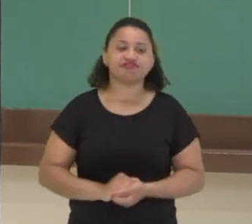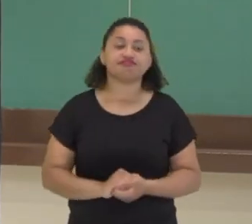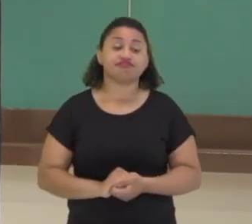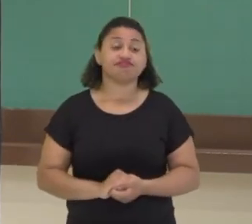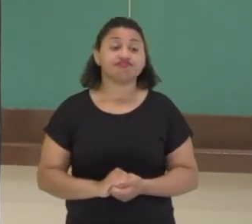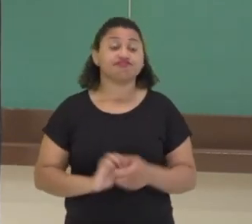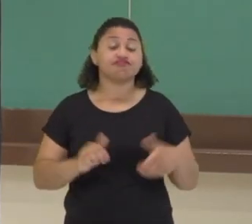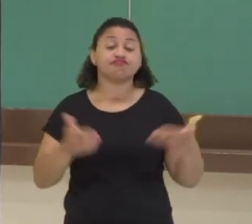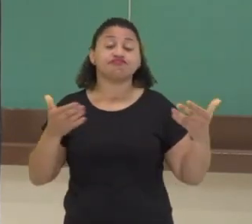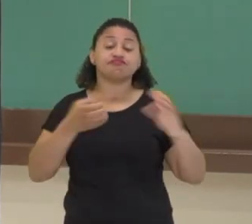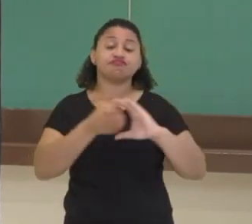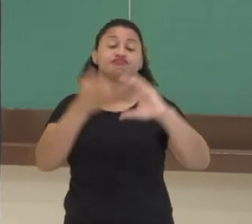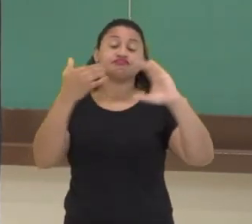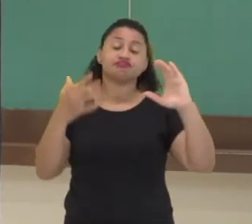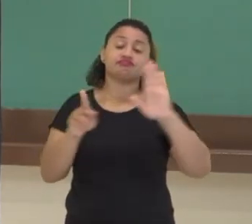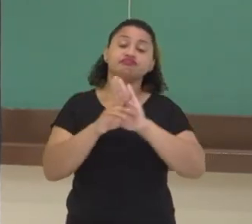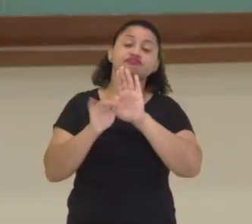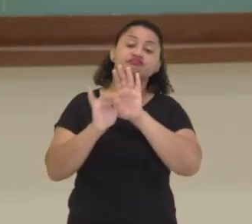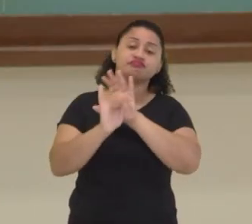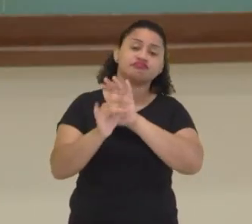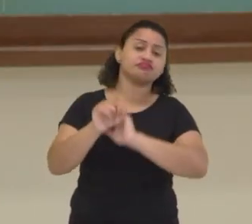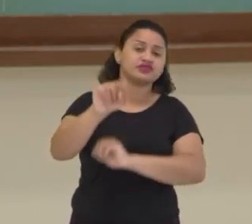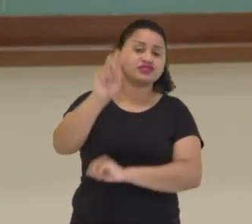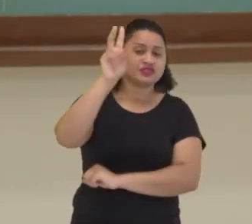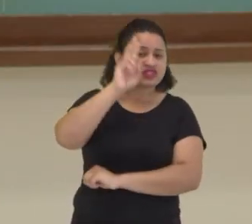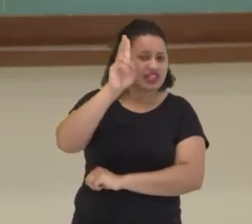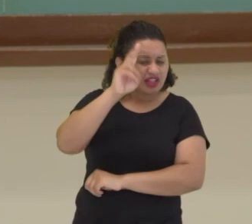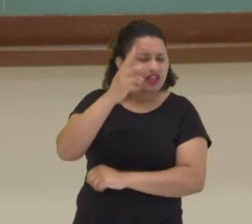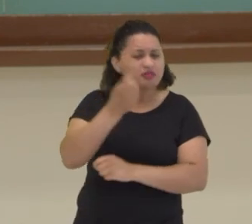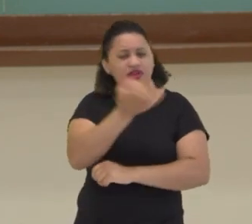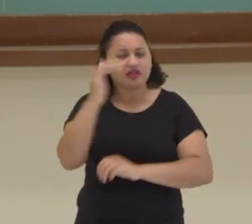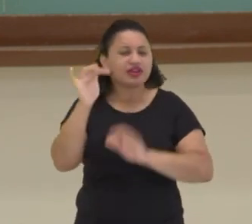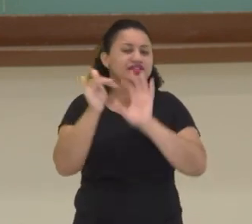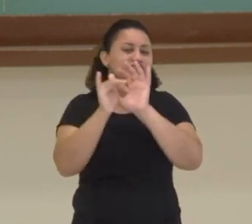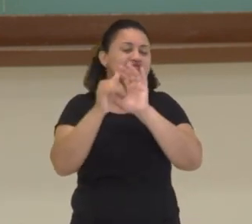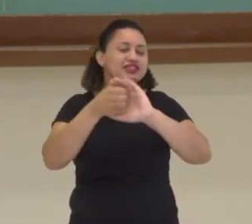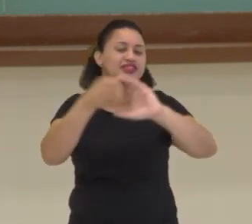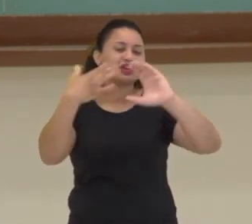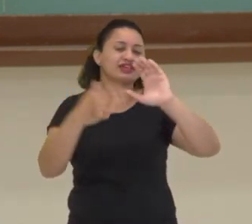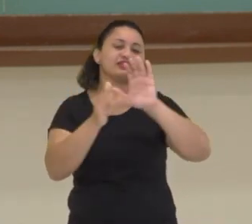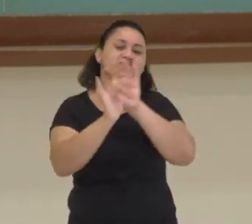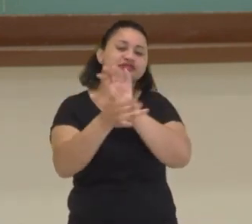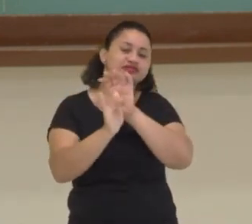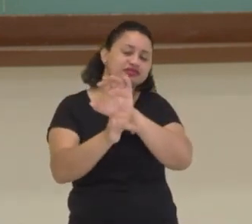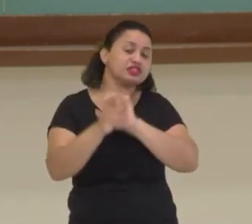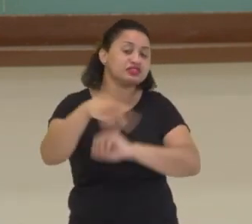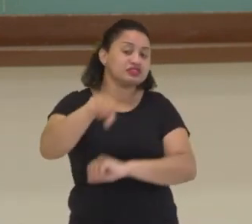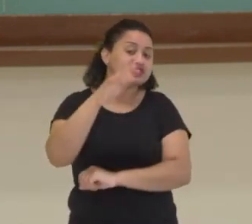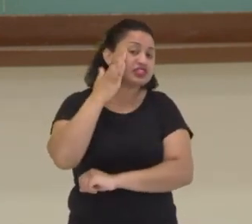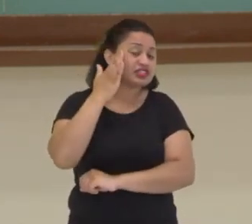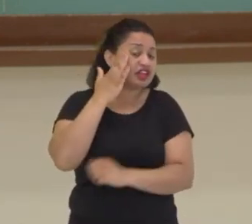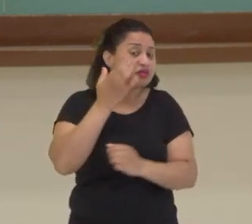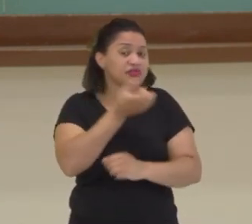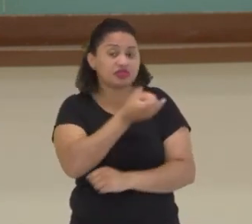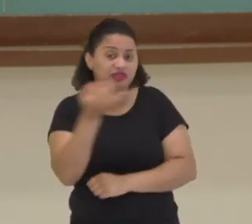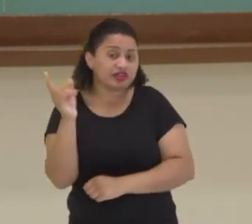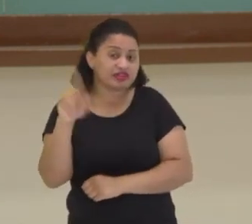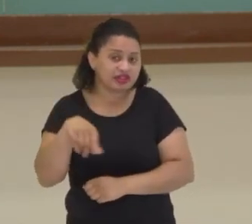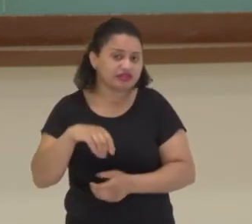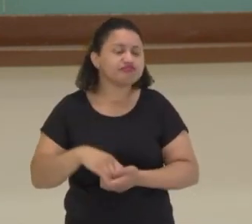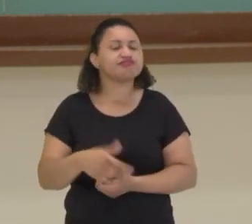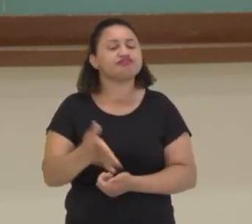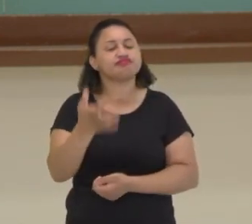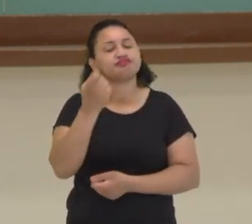Chegamos às características da crônica. Você lembra as características da crônica? Você sabe quais são? Vem comigo conferir